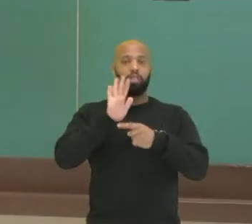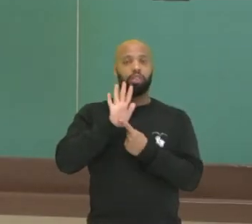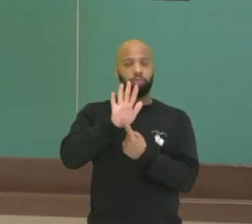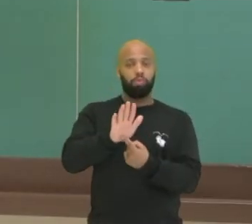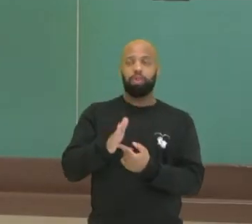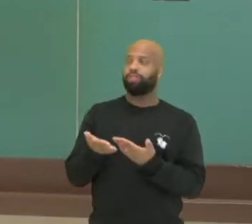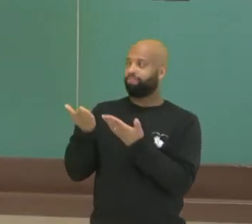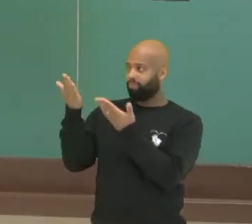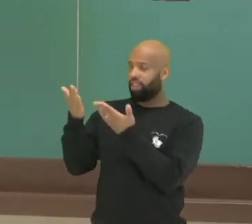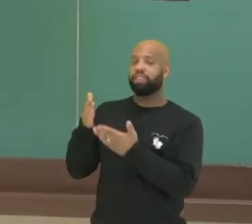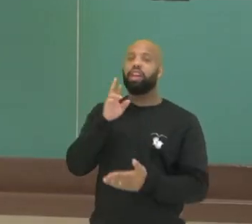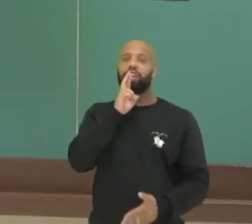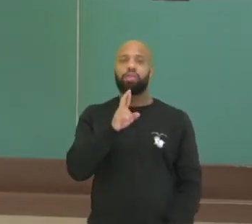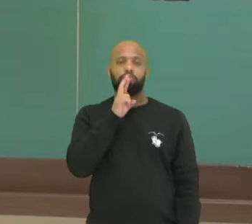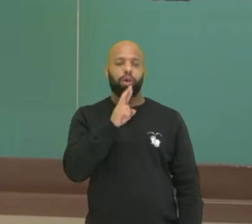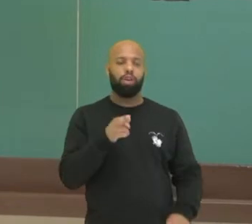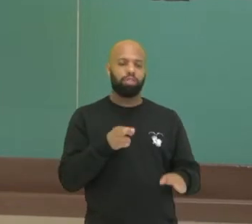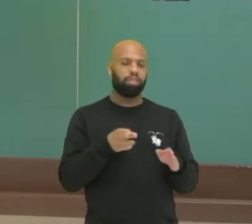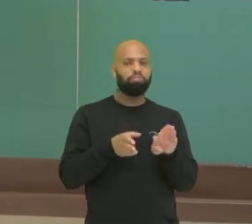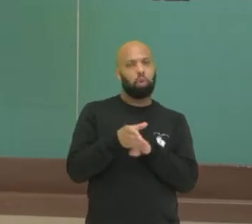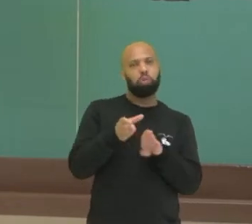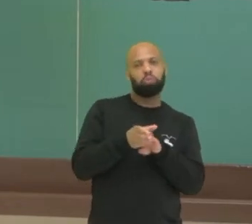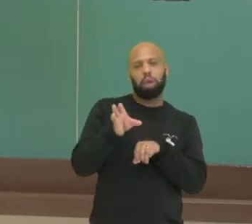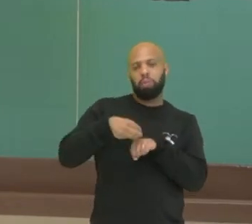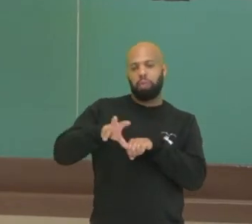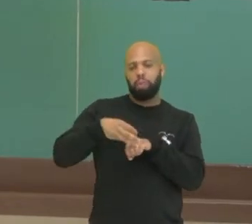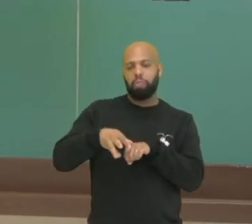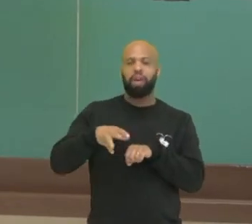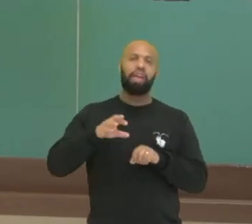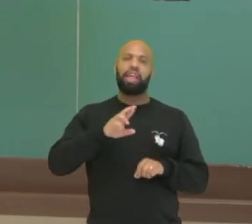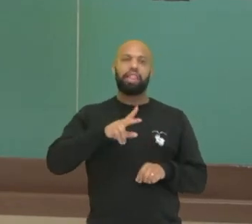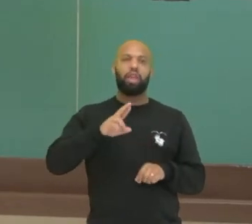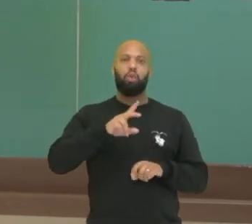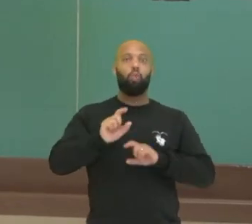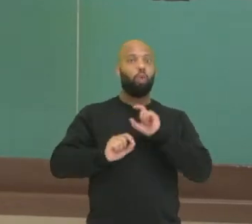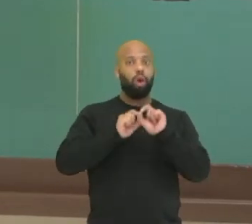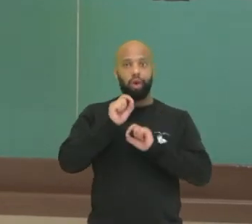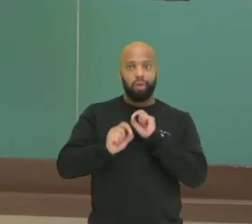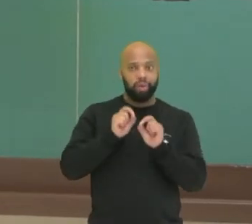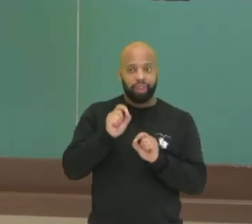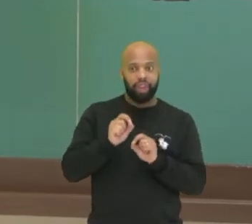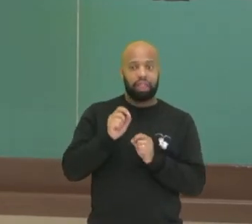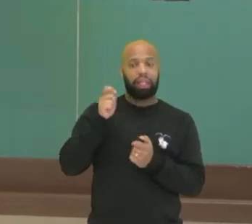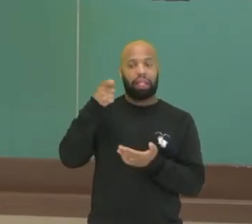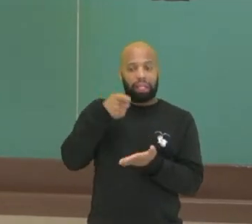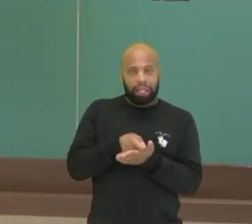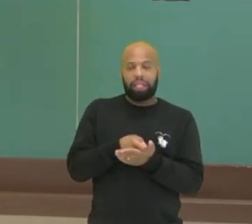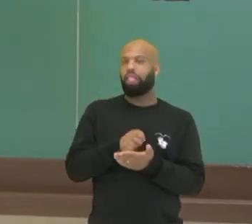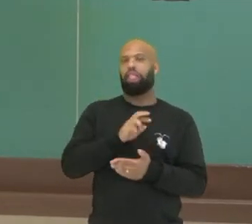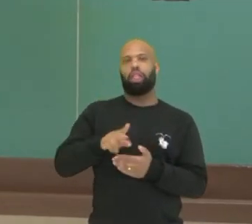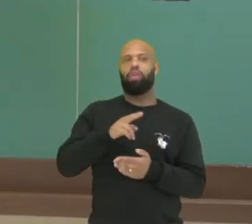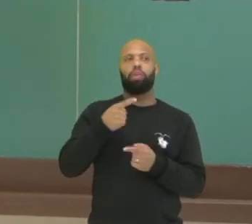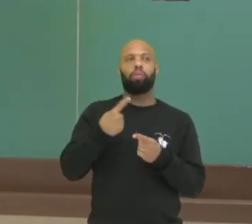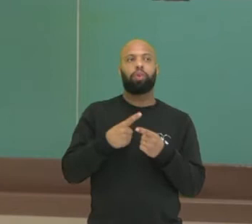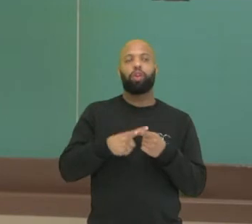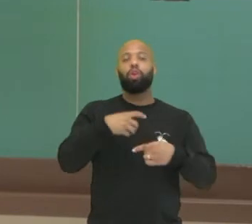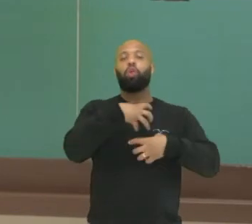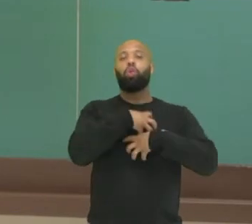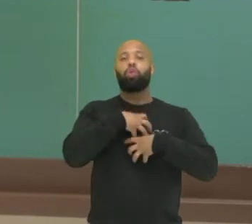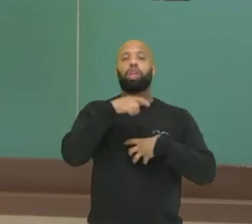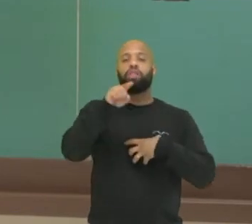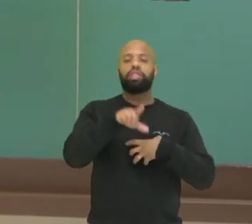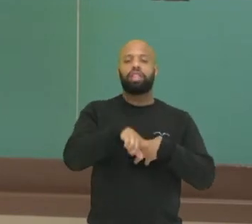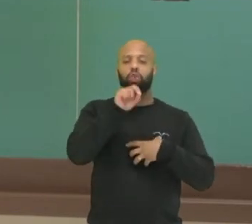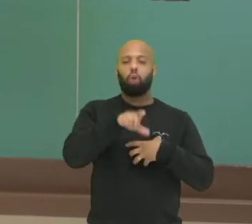essas possibilidades, essas sugestões, a gente não se cansa de reafirmar que a forma como vocês selecionaram as palavras